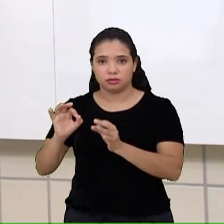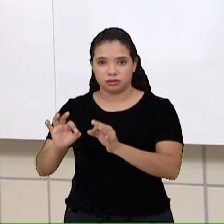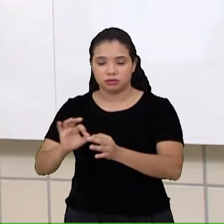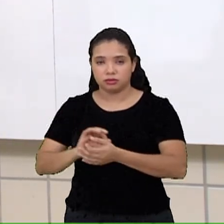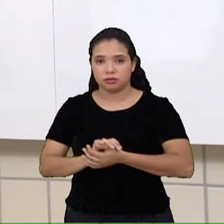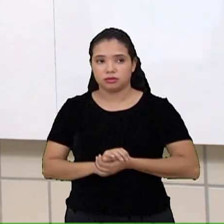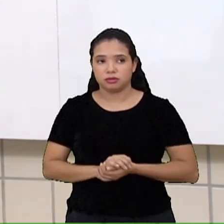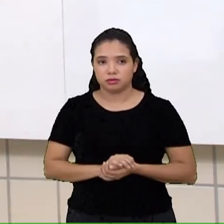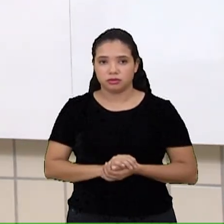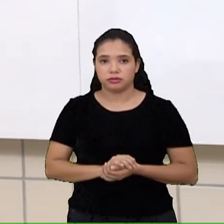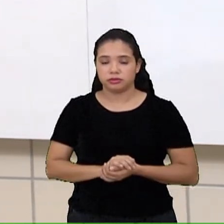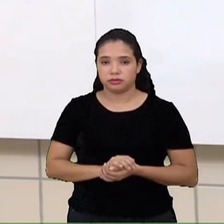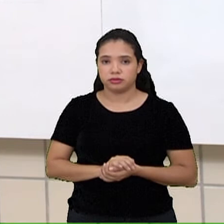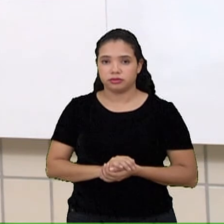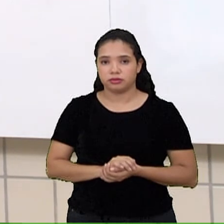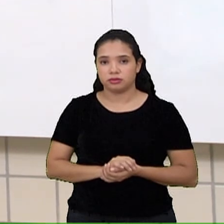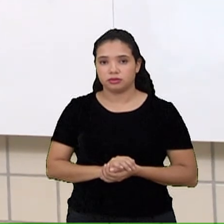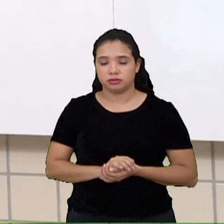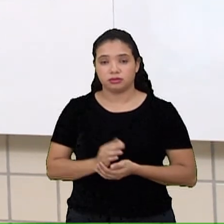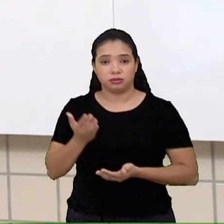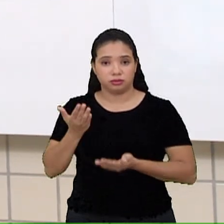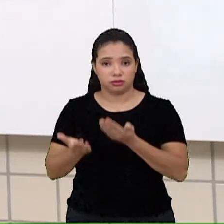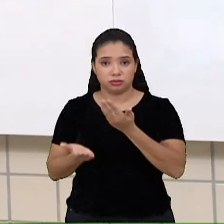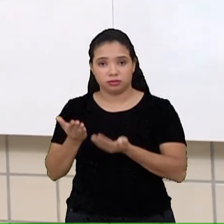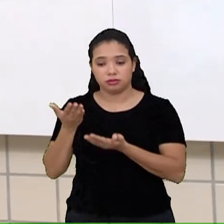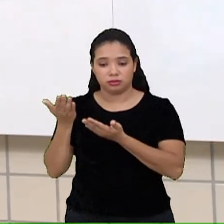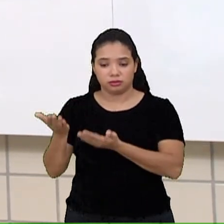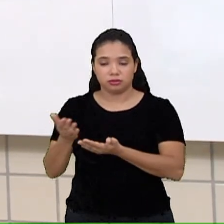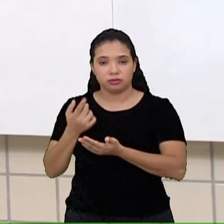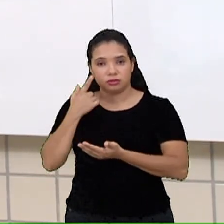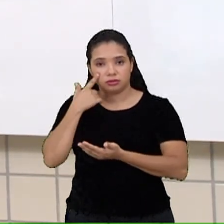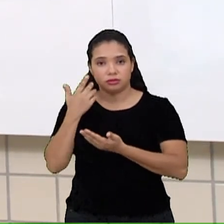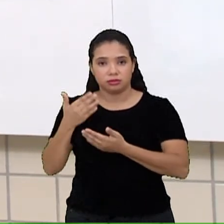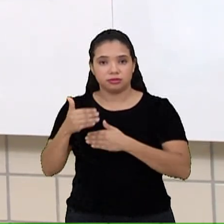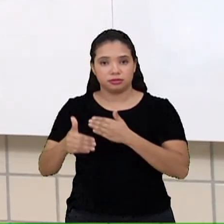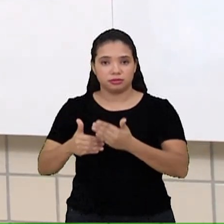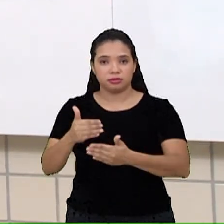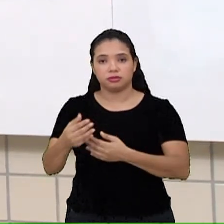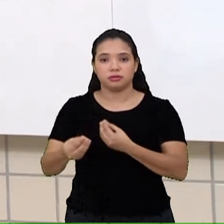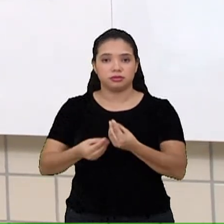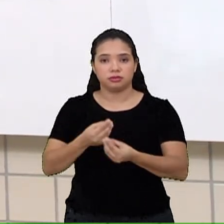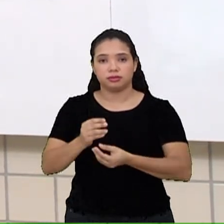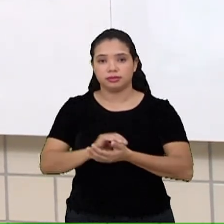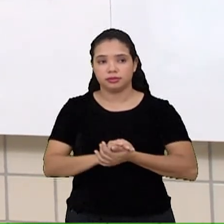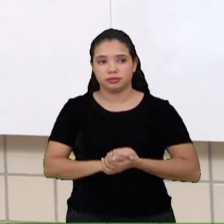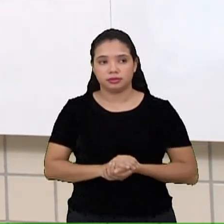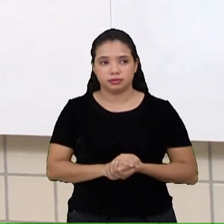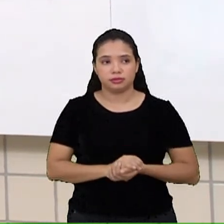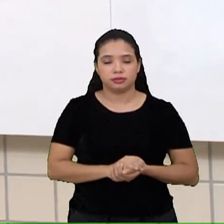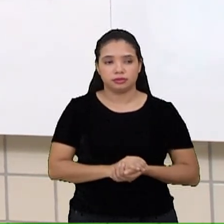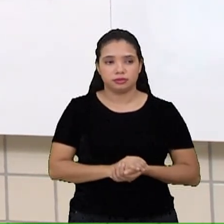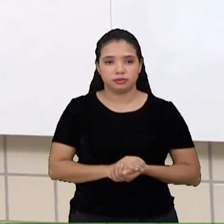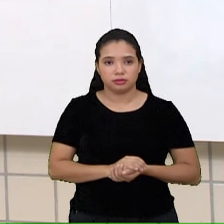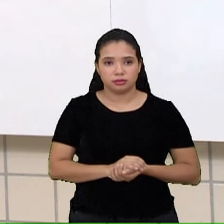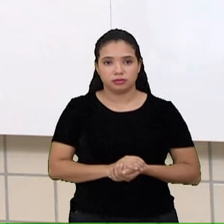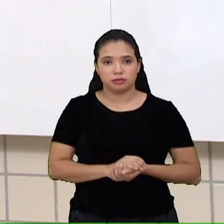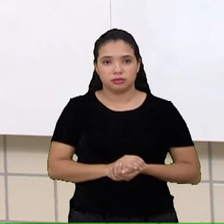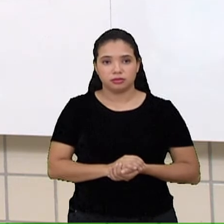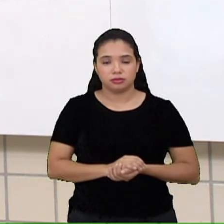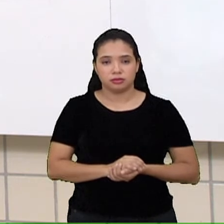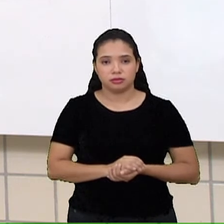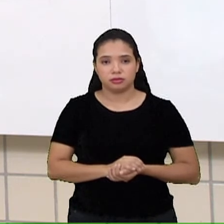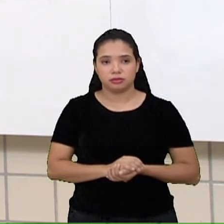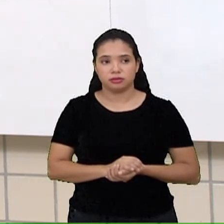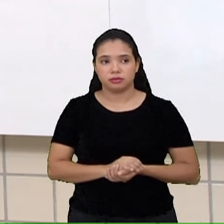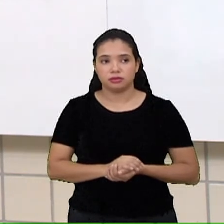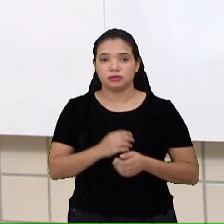Aqui ela já está balanceada, né? Vamos ver como que tá o processo, como que é o processo. Vamos lá. Eu tenho